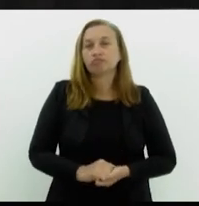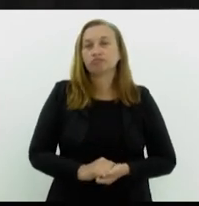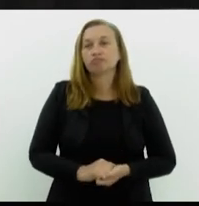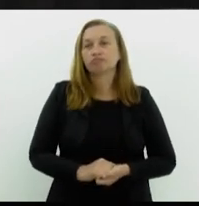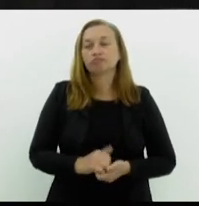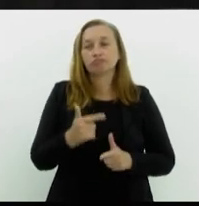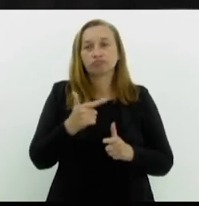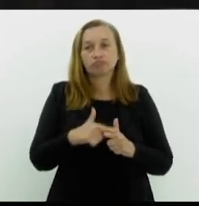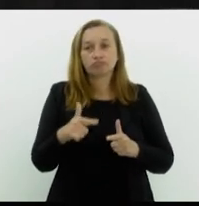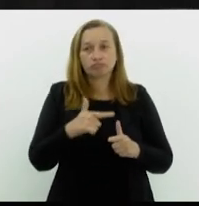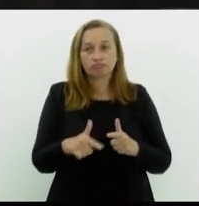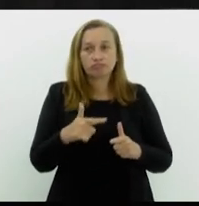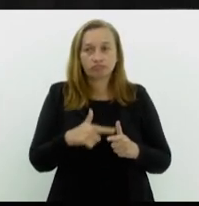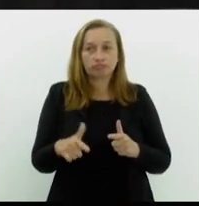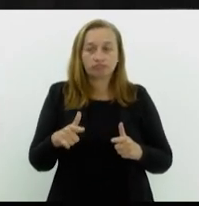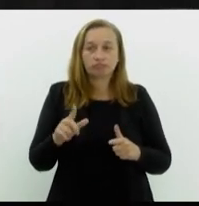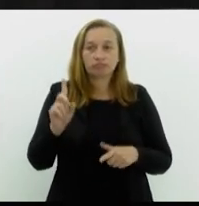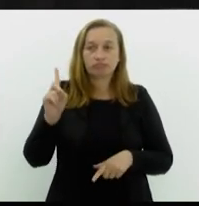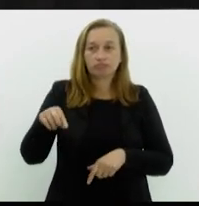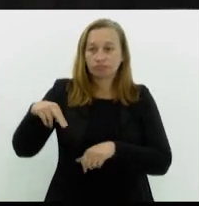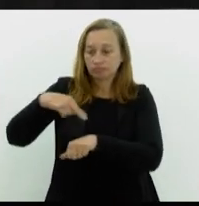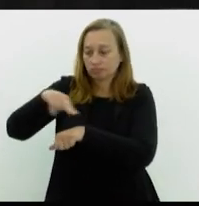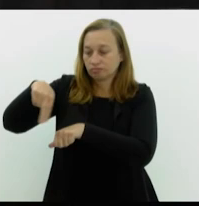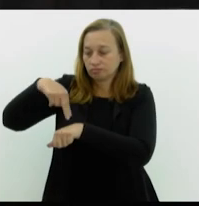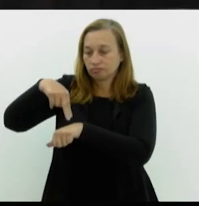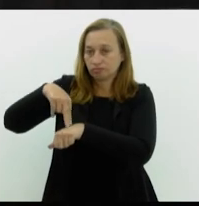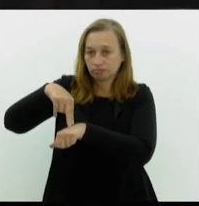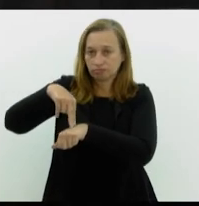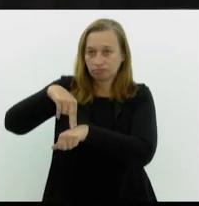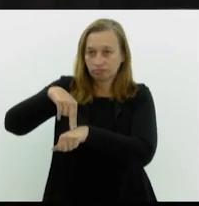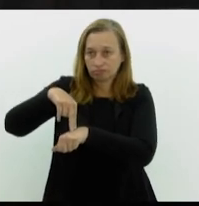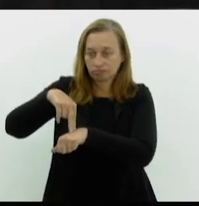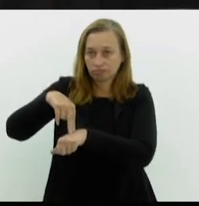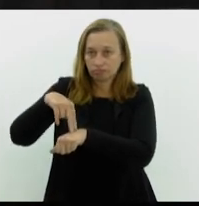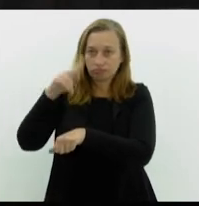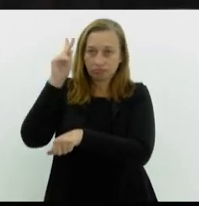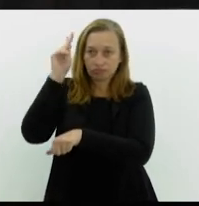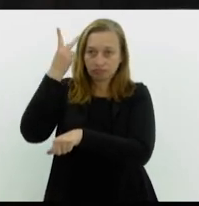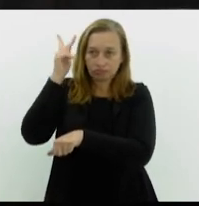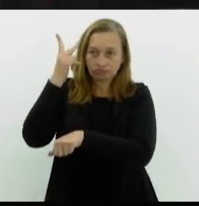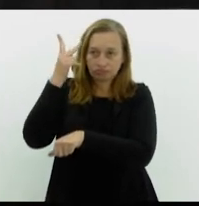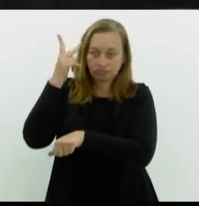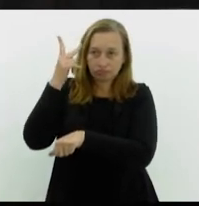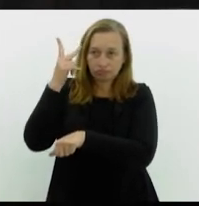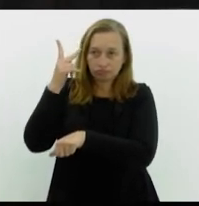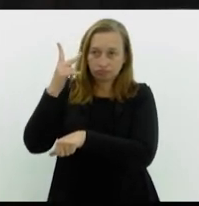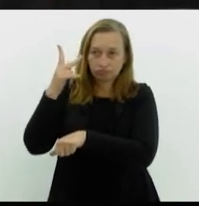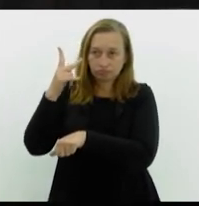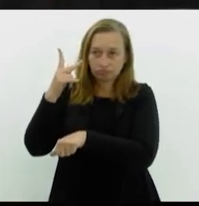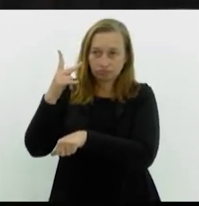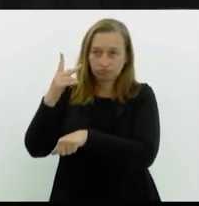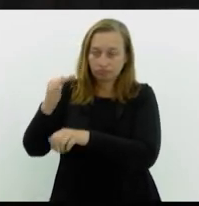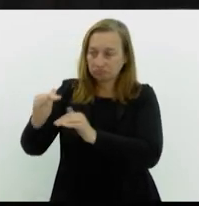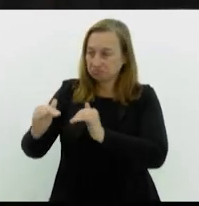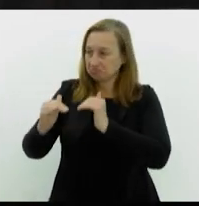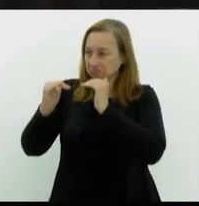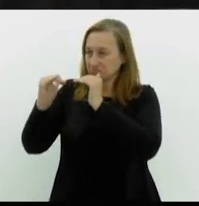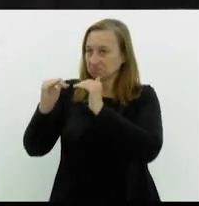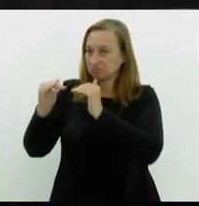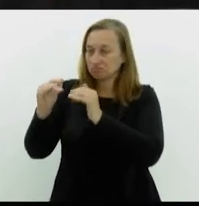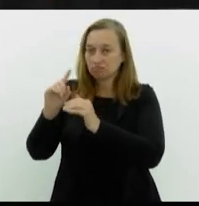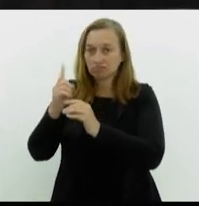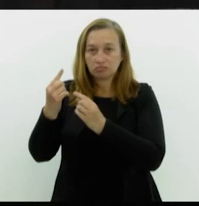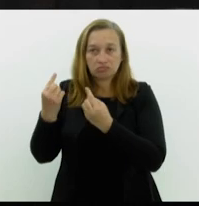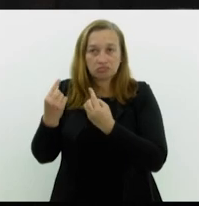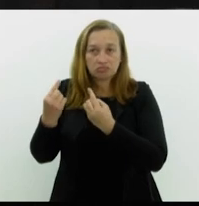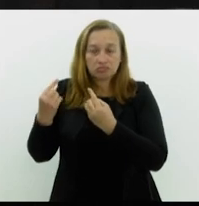problema é a União, que historicamente está num pedestal e descumpre